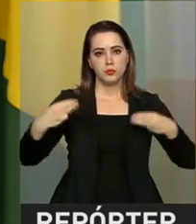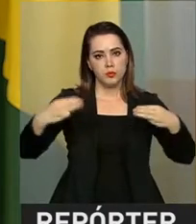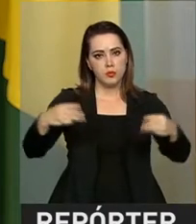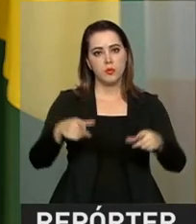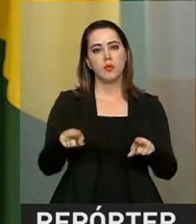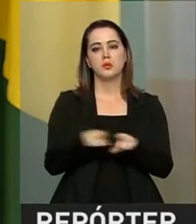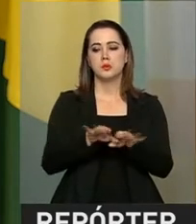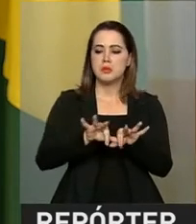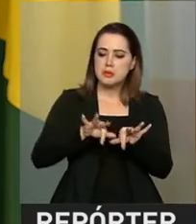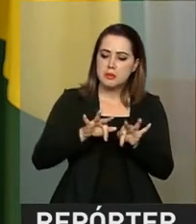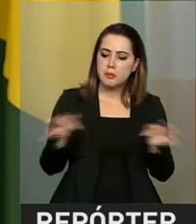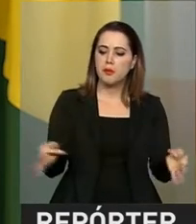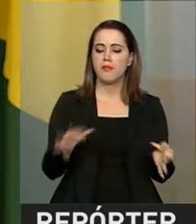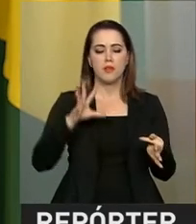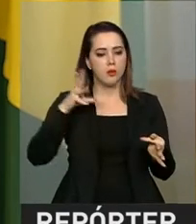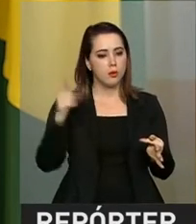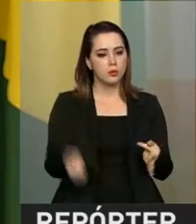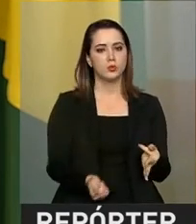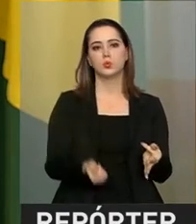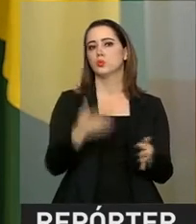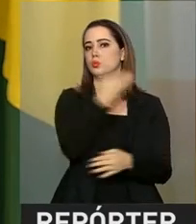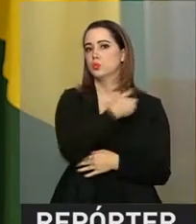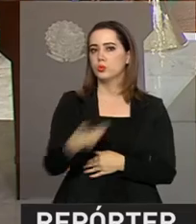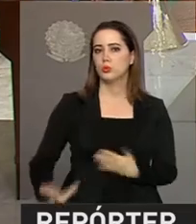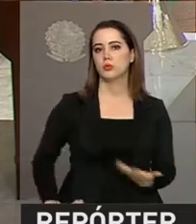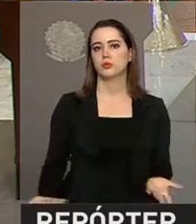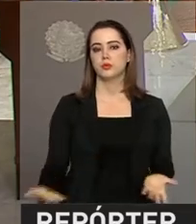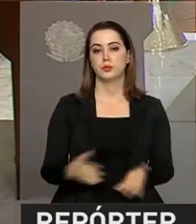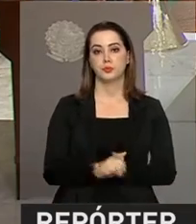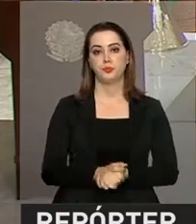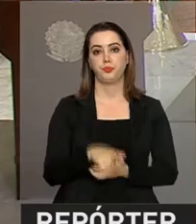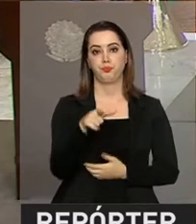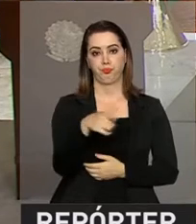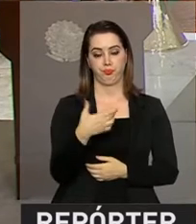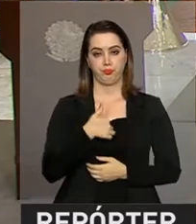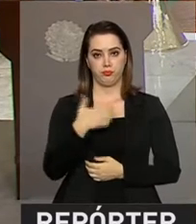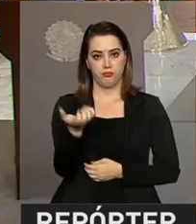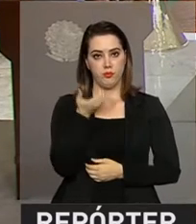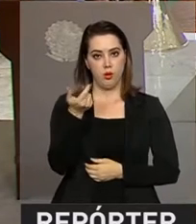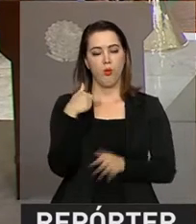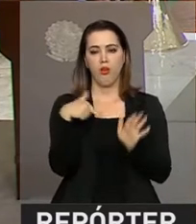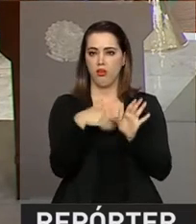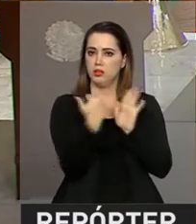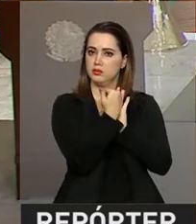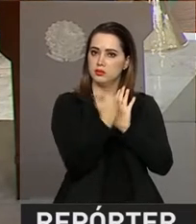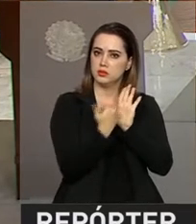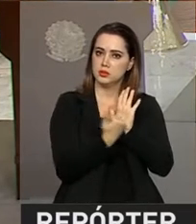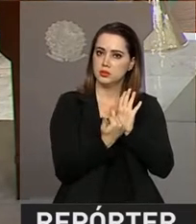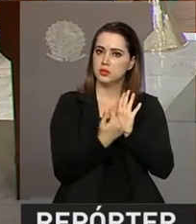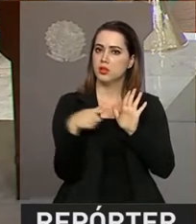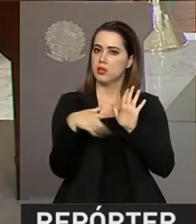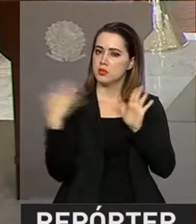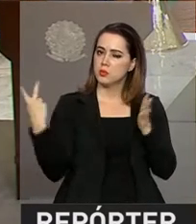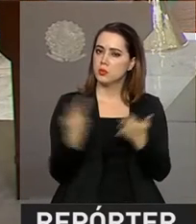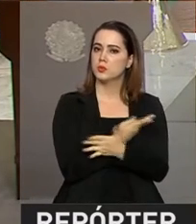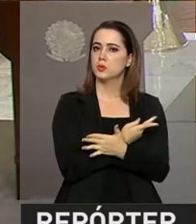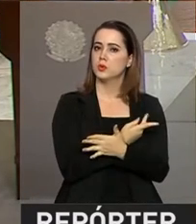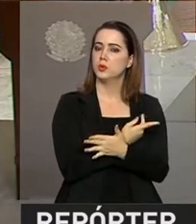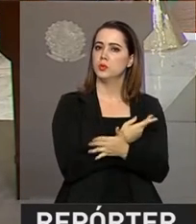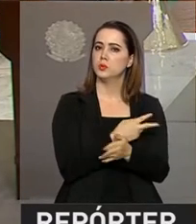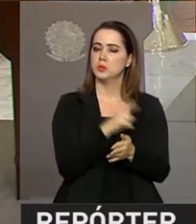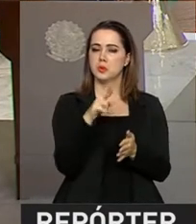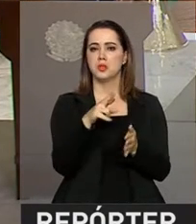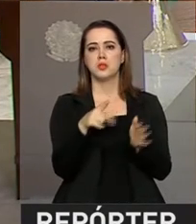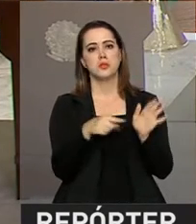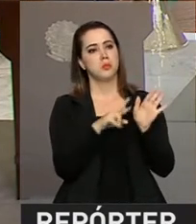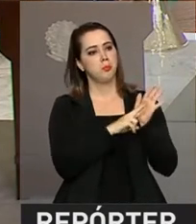desburocratizar todo o setor público eu quero que o agro mais se consolide como referência para toda